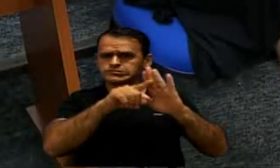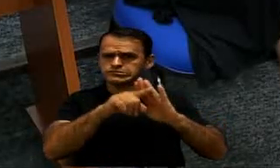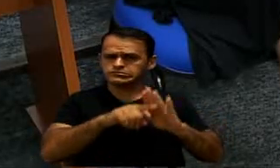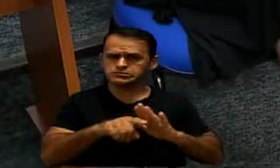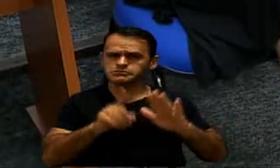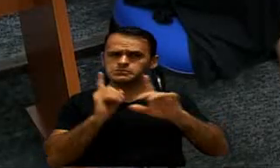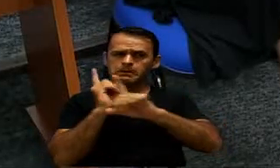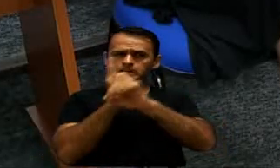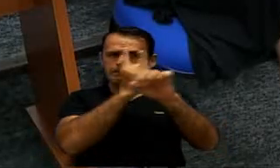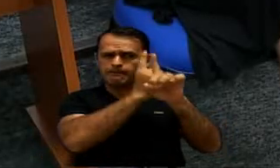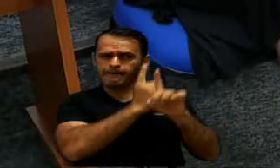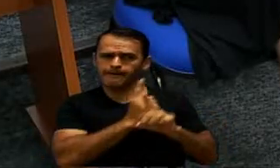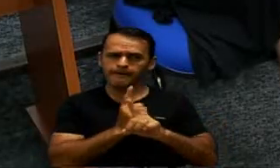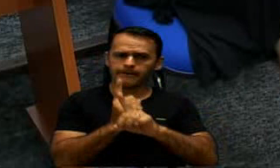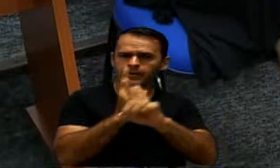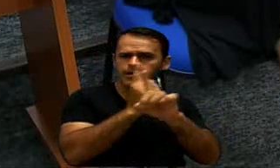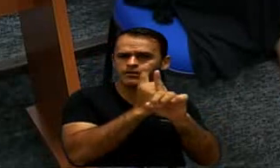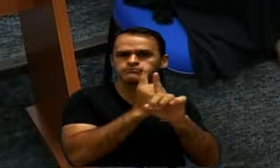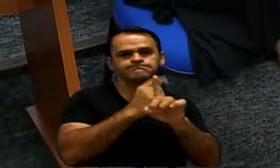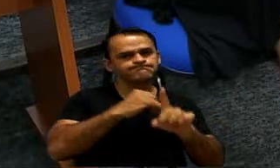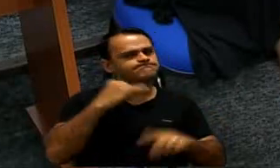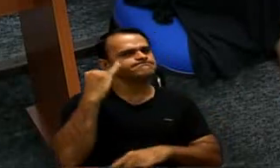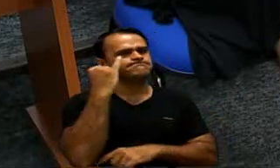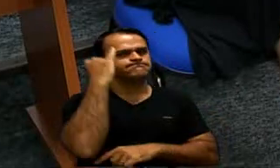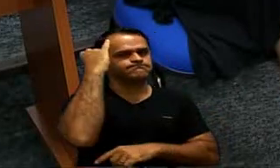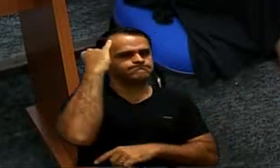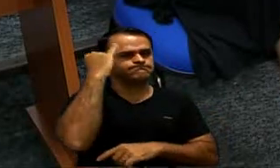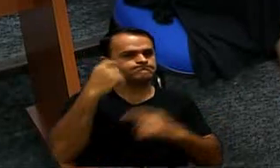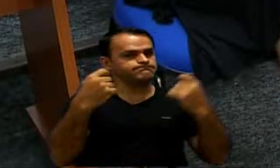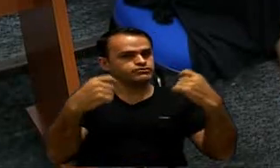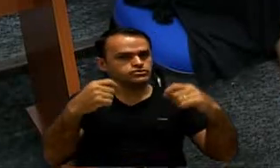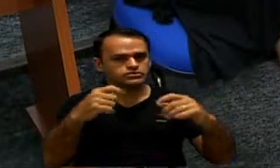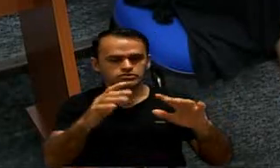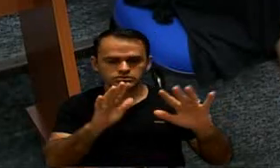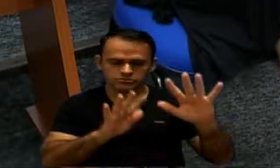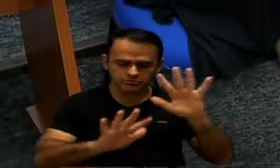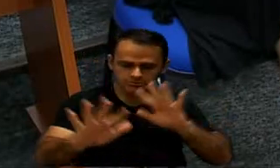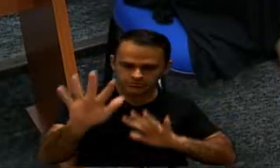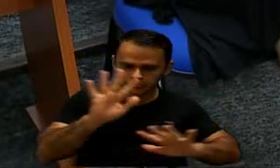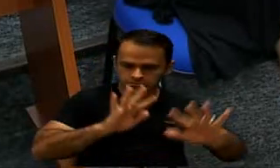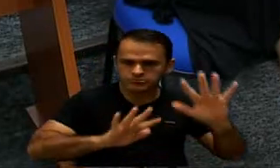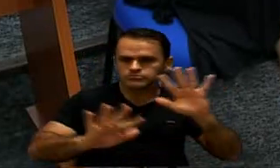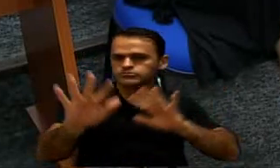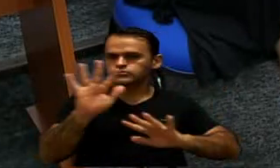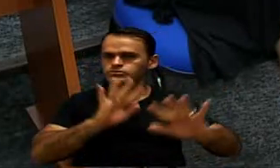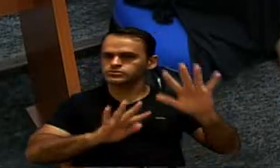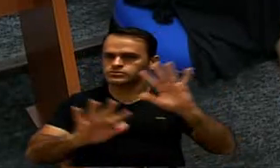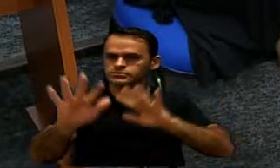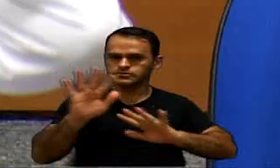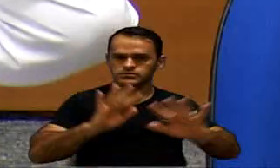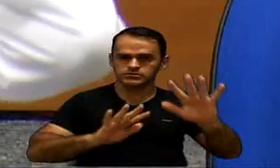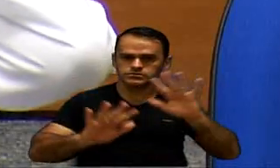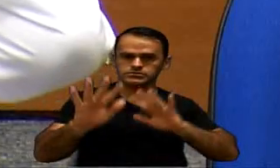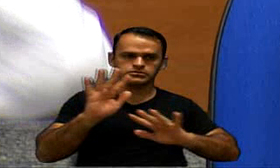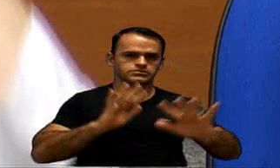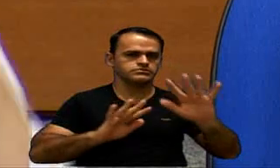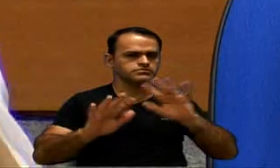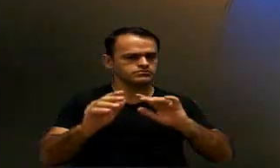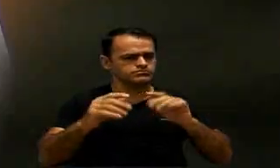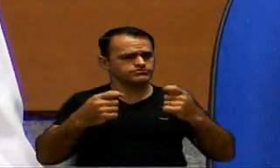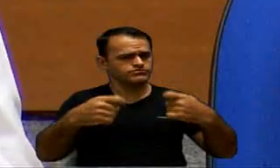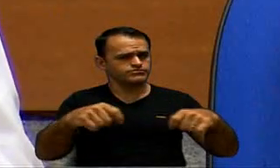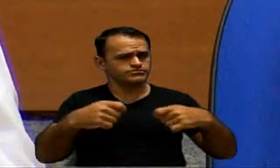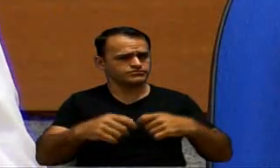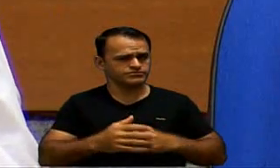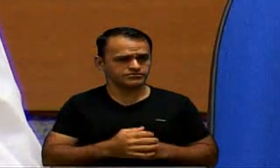quanto é necessário ter um olhar mais cuidadoso, quanto é necessário ter uma prioridade em relação